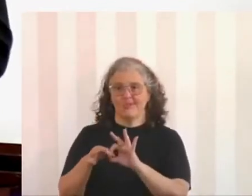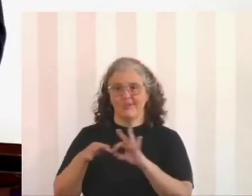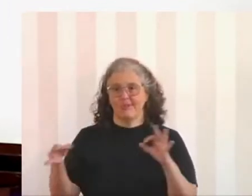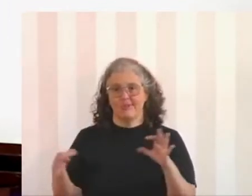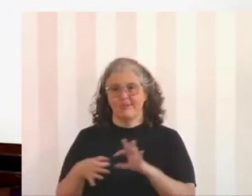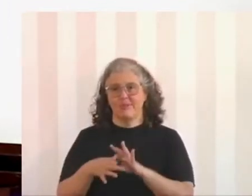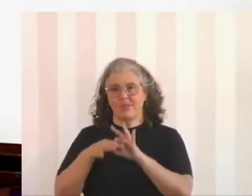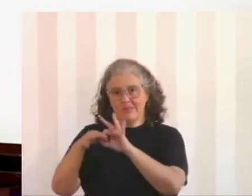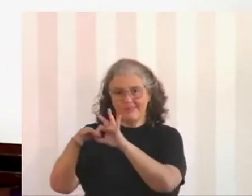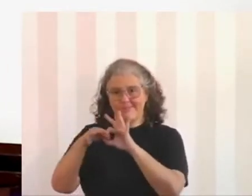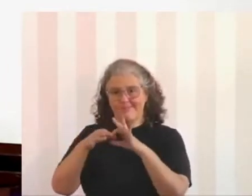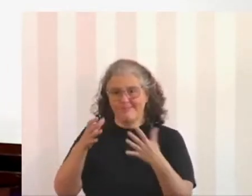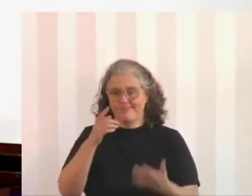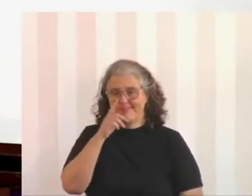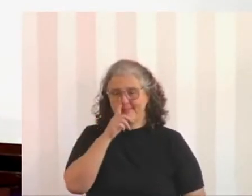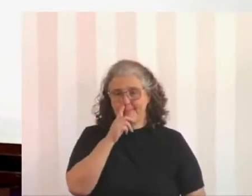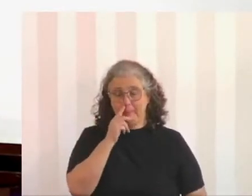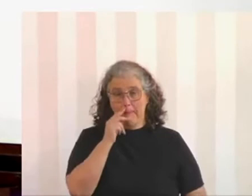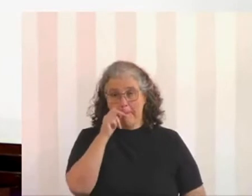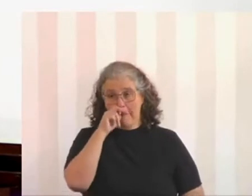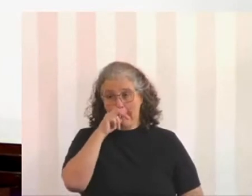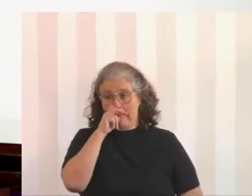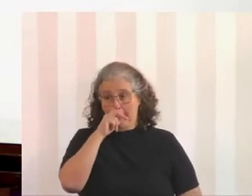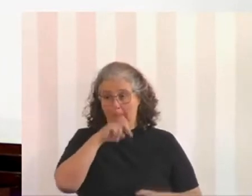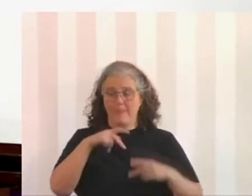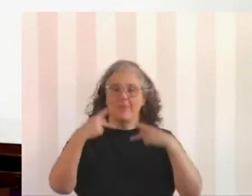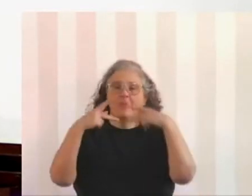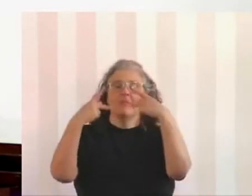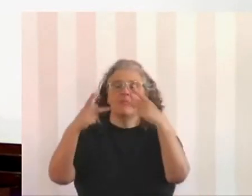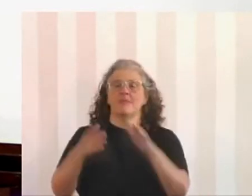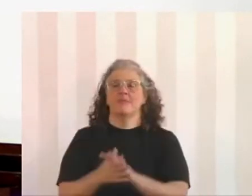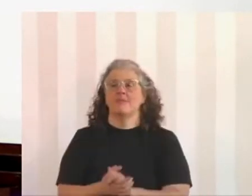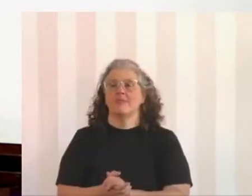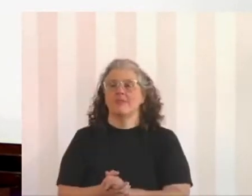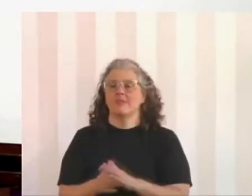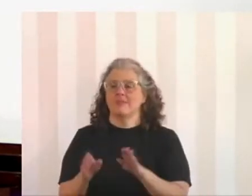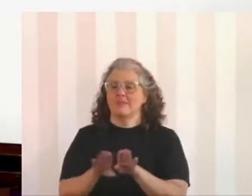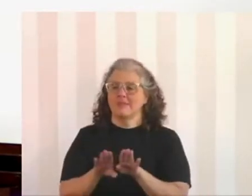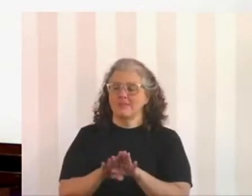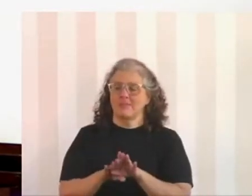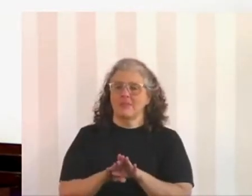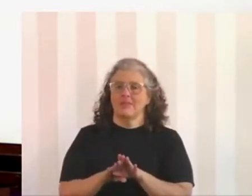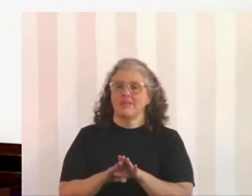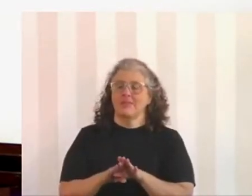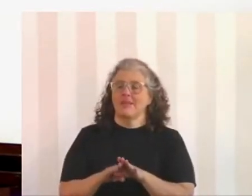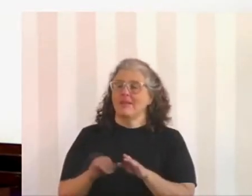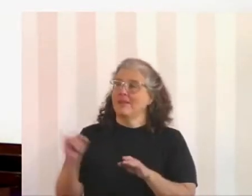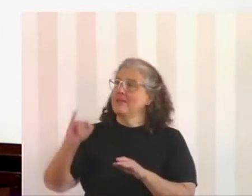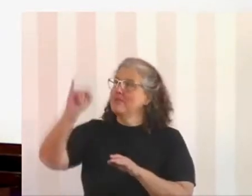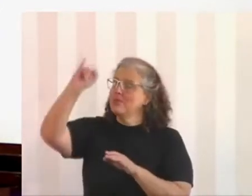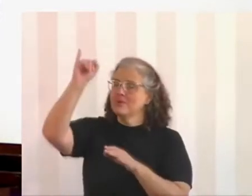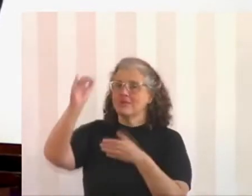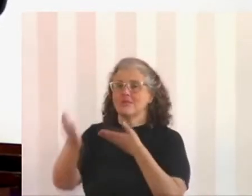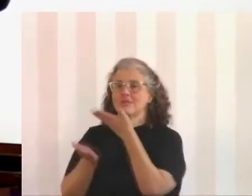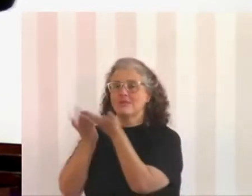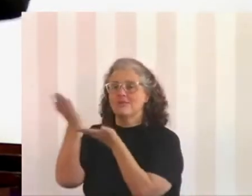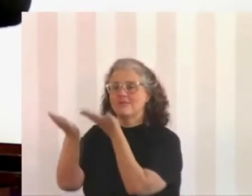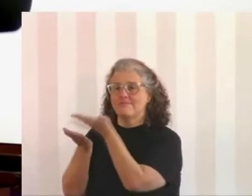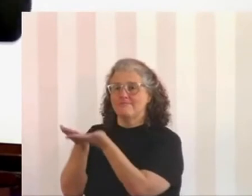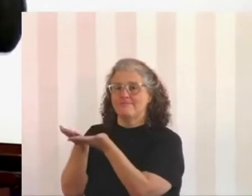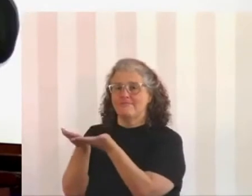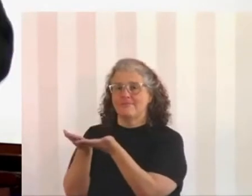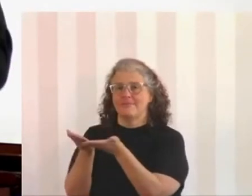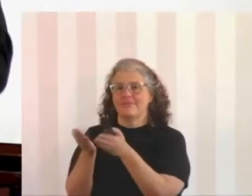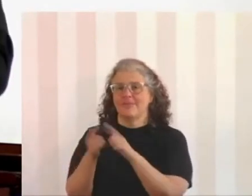E ele vai falar também da importância do serviço, dizendo, olha, não